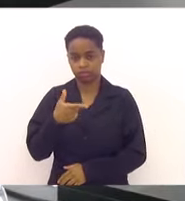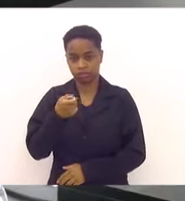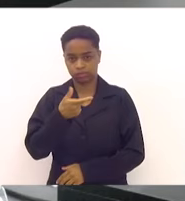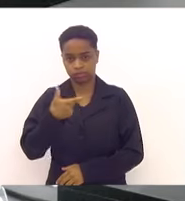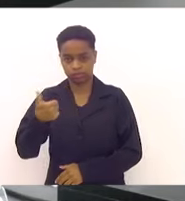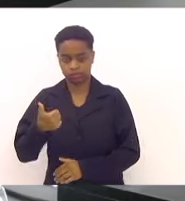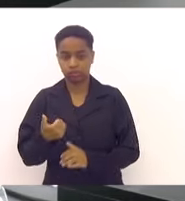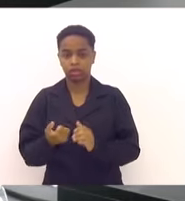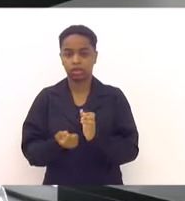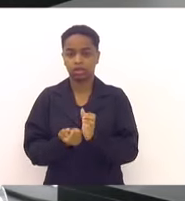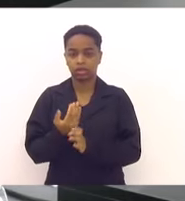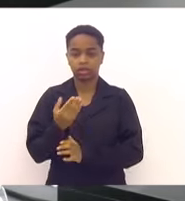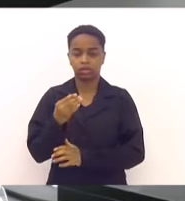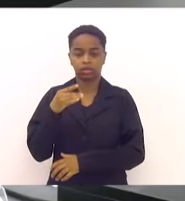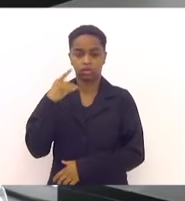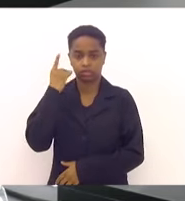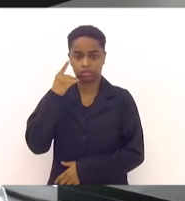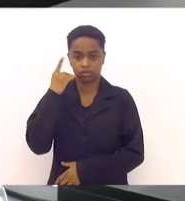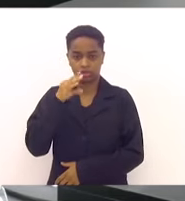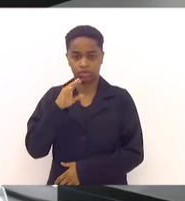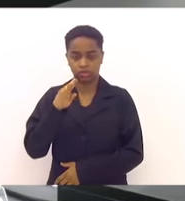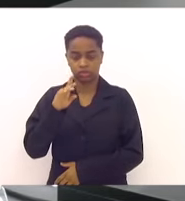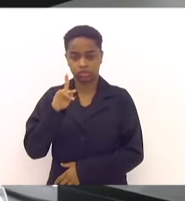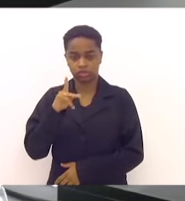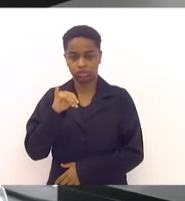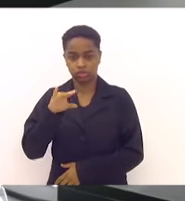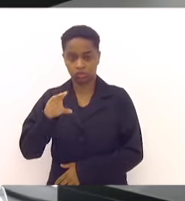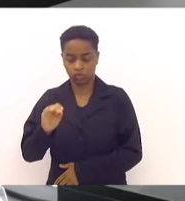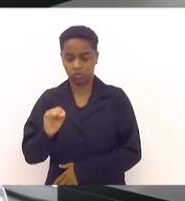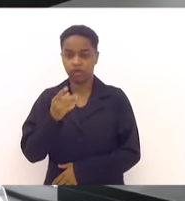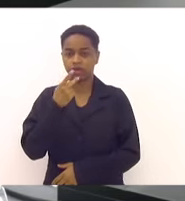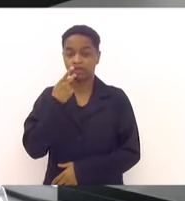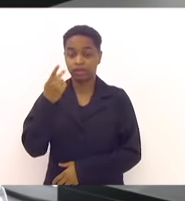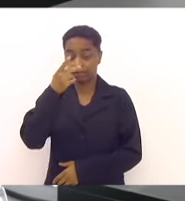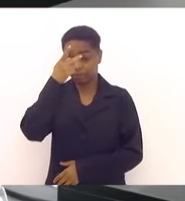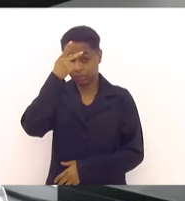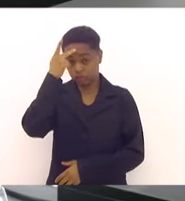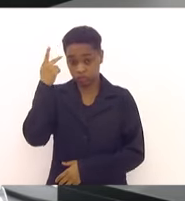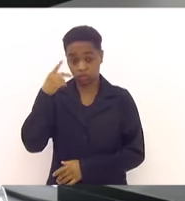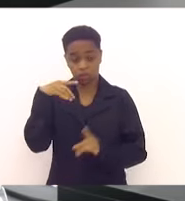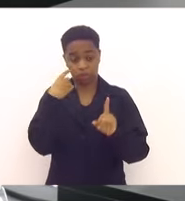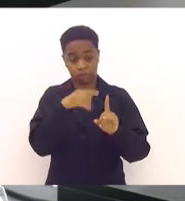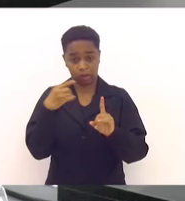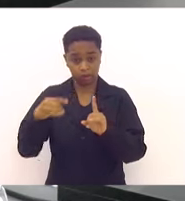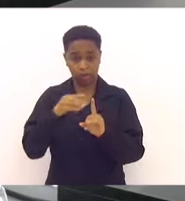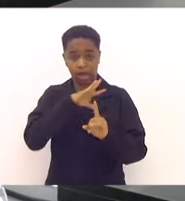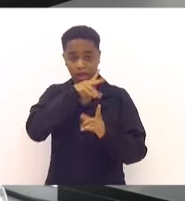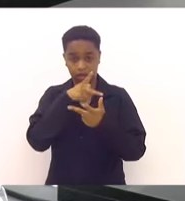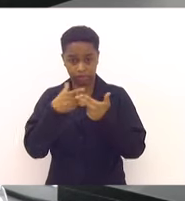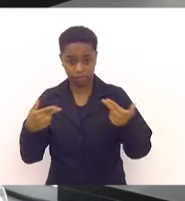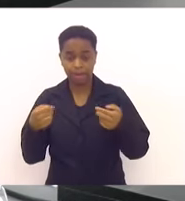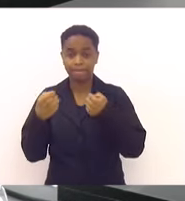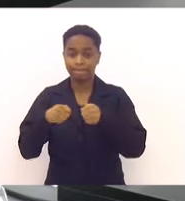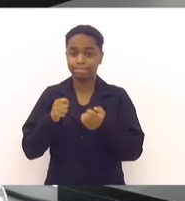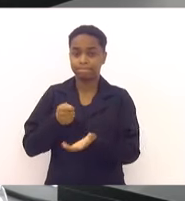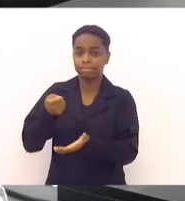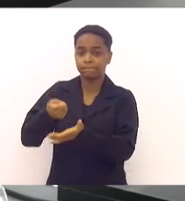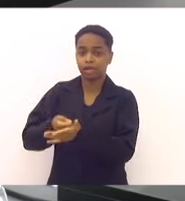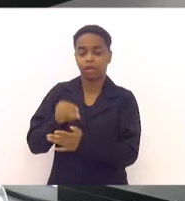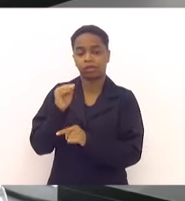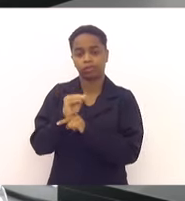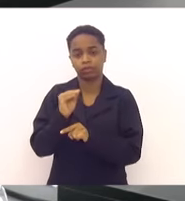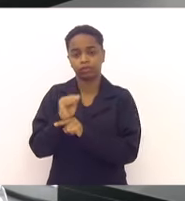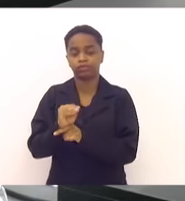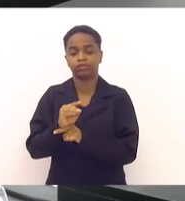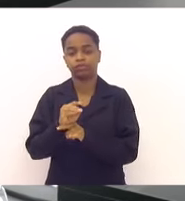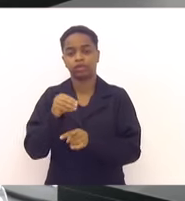que determina que o agressor de animais arque com as despesas públicas que envolvam os animais vítimas de maus tratos no âmbito do